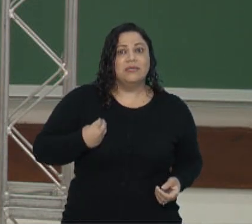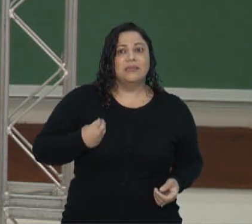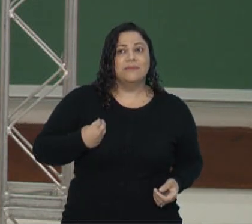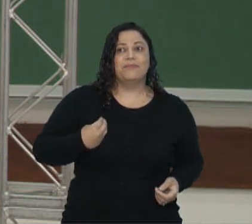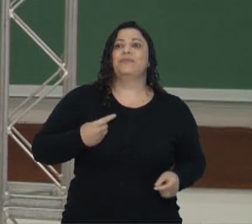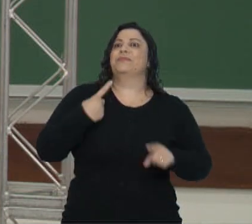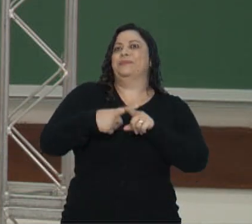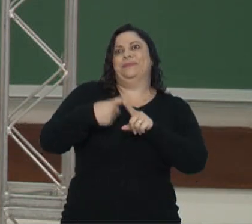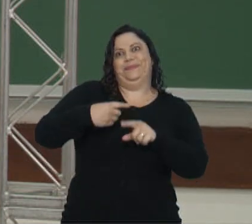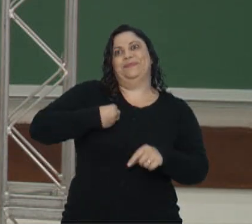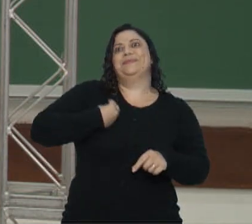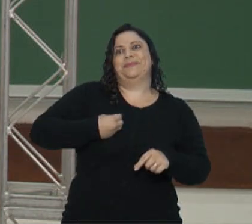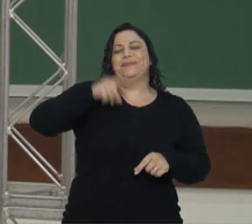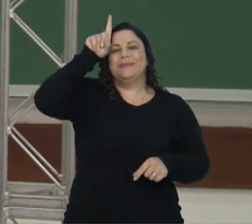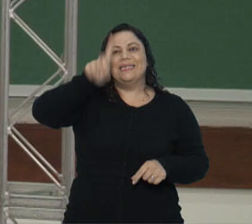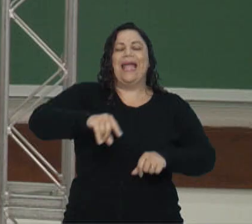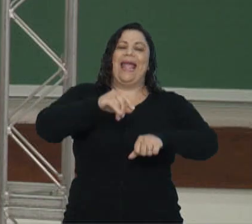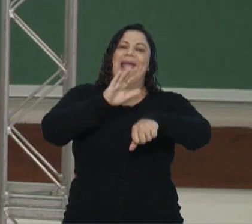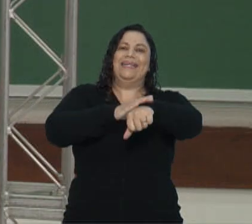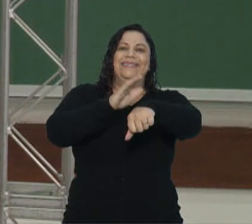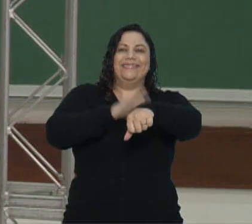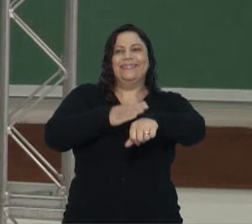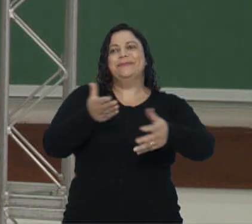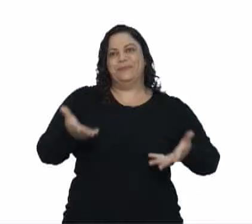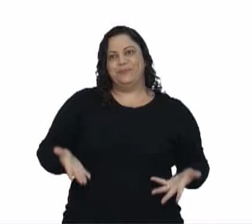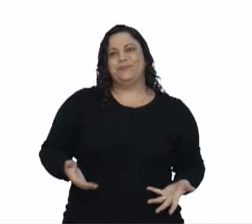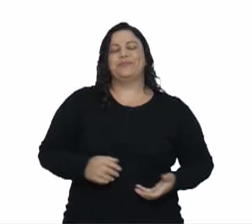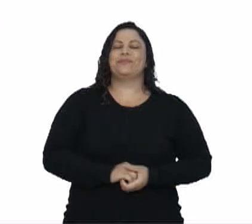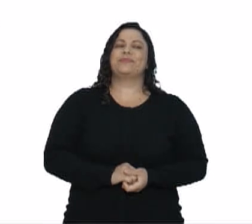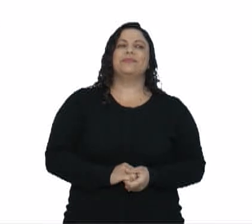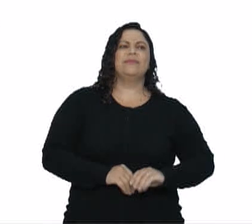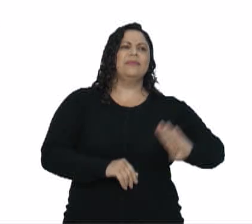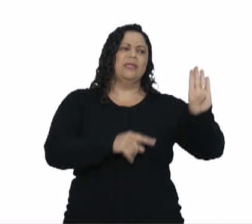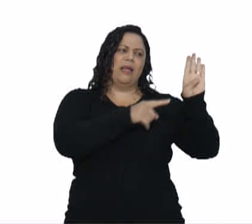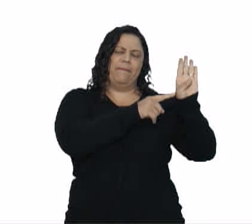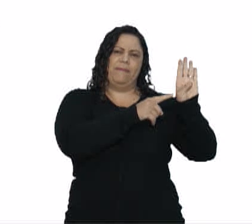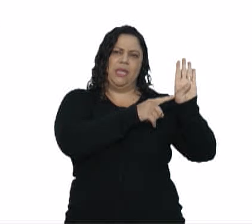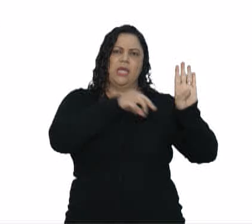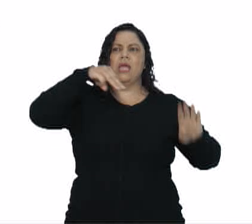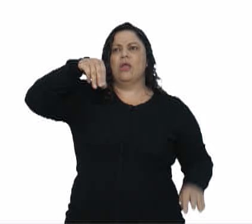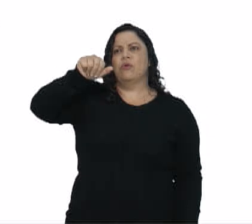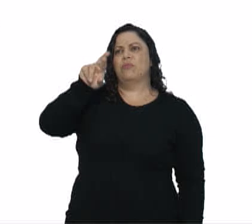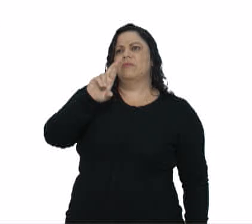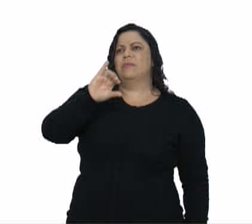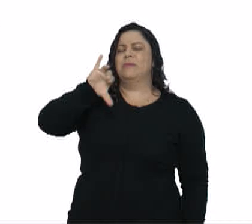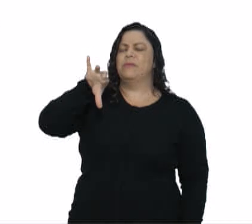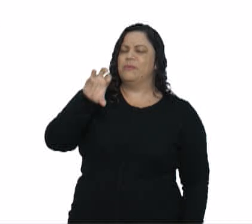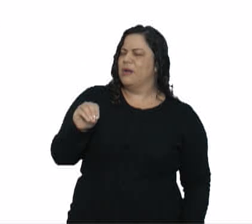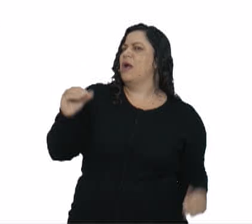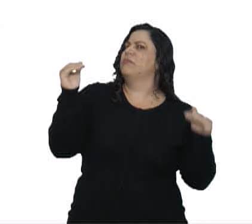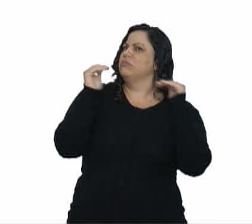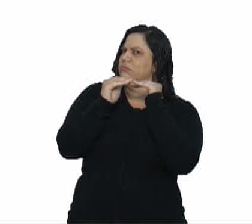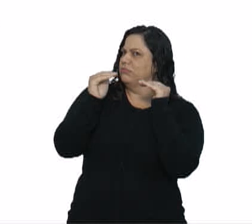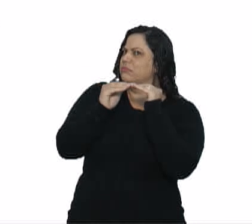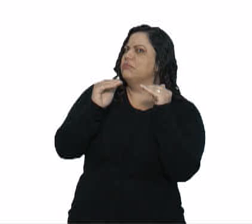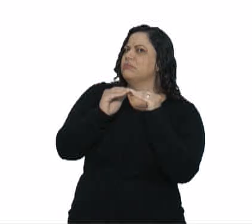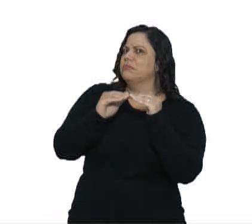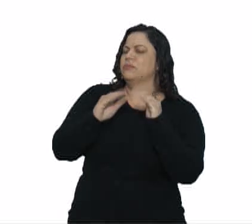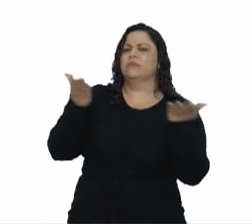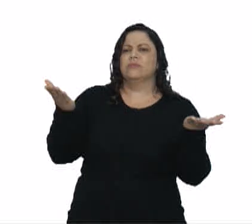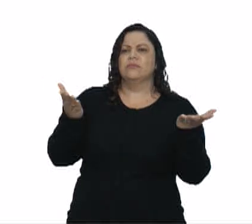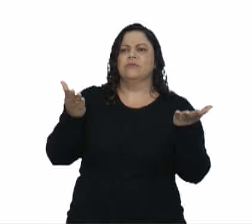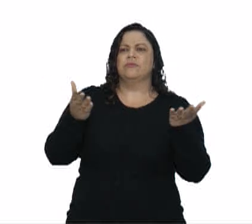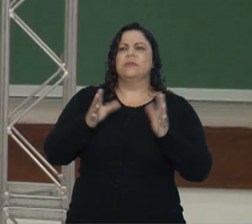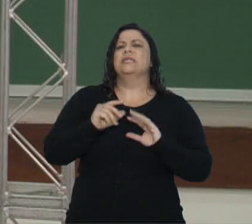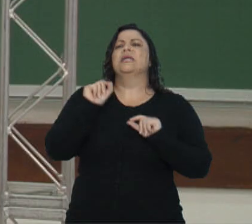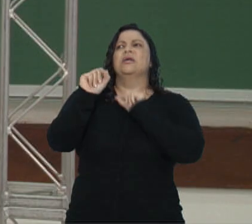feita de tempo. Legal? Na letra B, o Márcio concorda, gente, que a busca da felicidade é o combustível para a gente